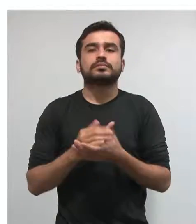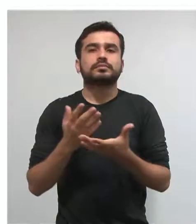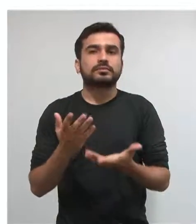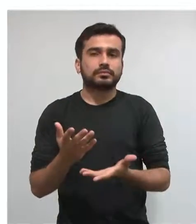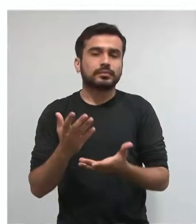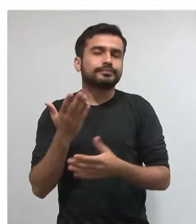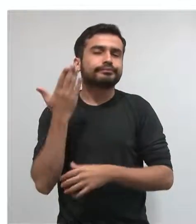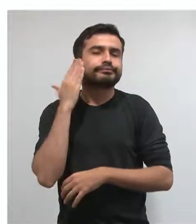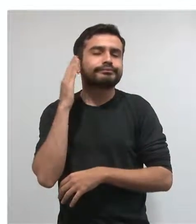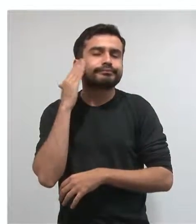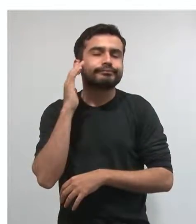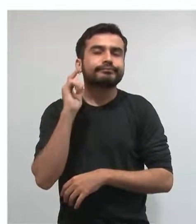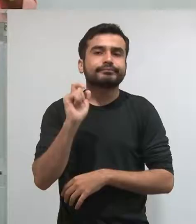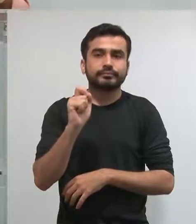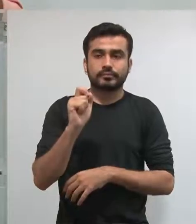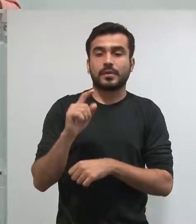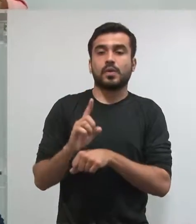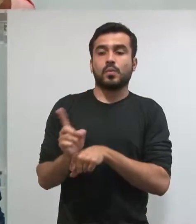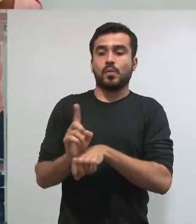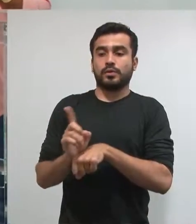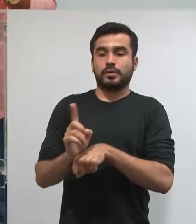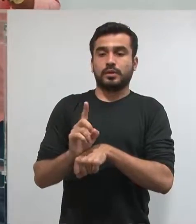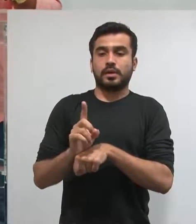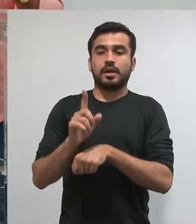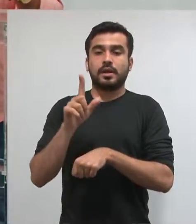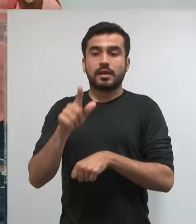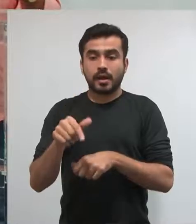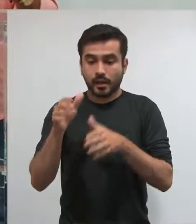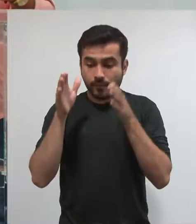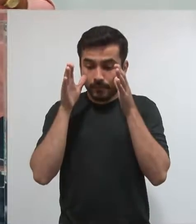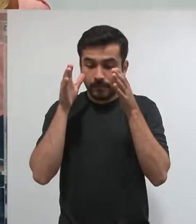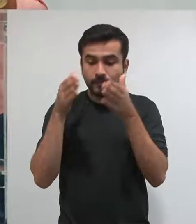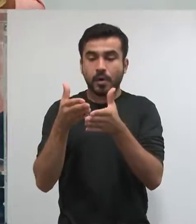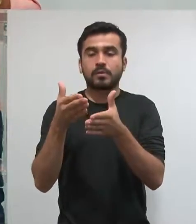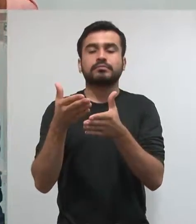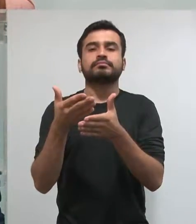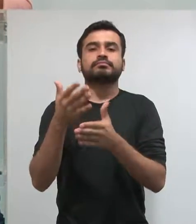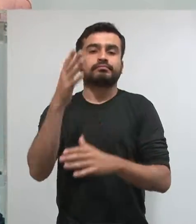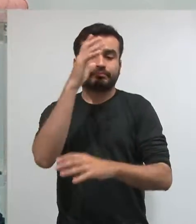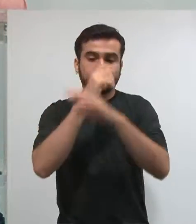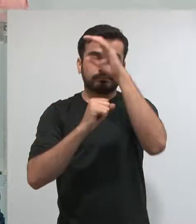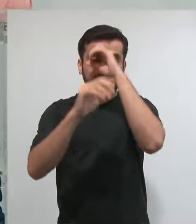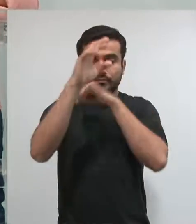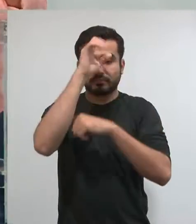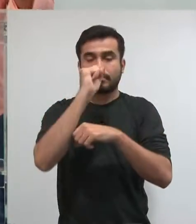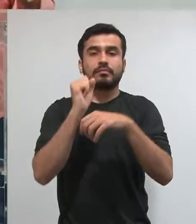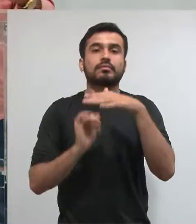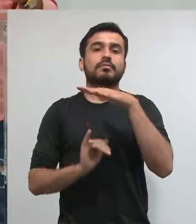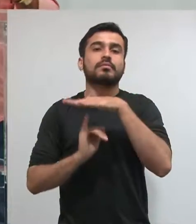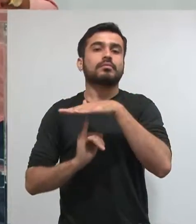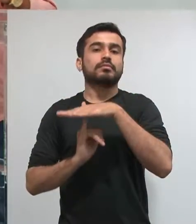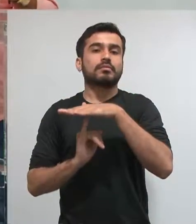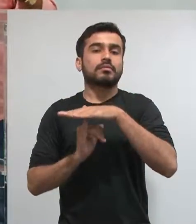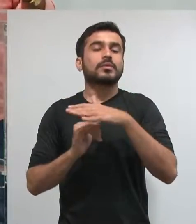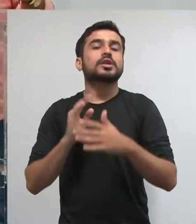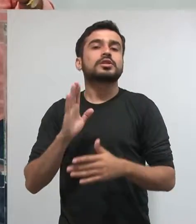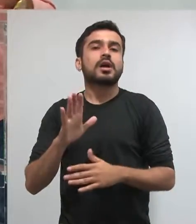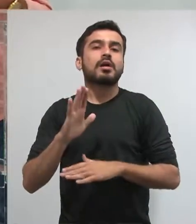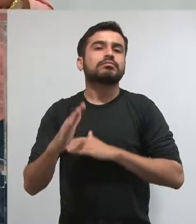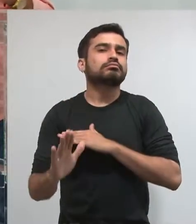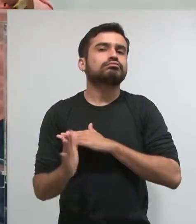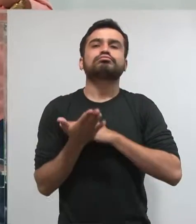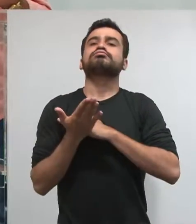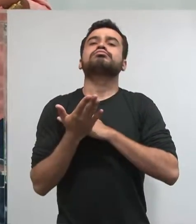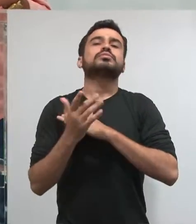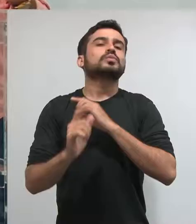esse entendimento do monitoramento como sendo voltado para o aprendizado institucional, ele já pressupõe, ele já nos